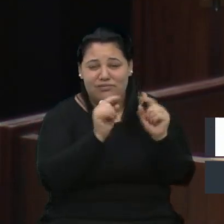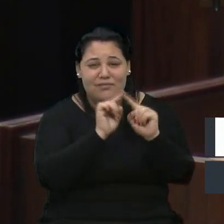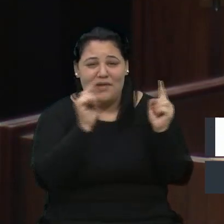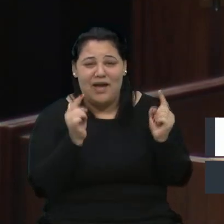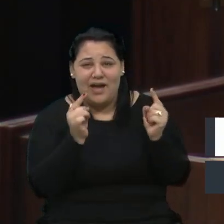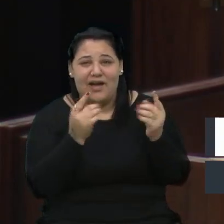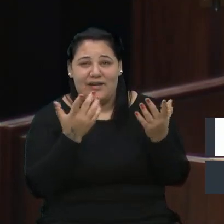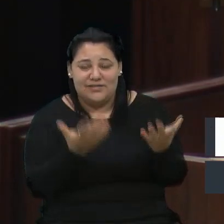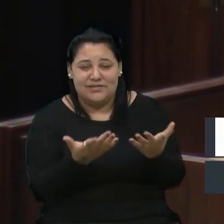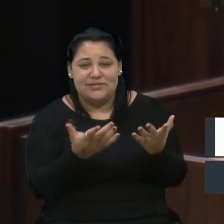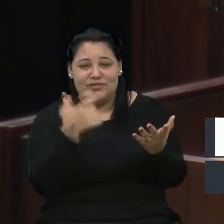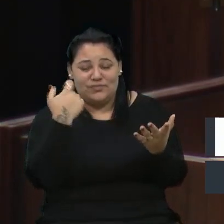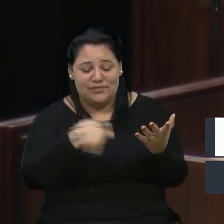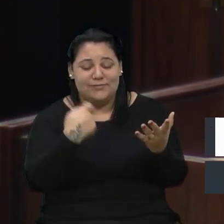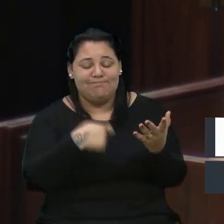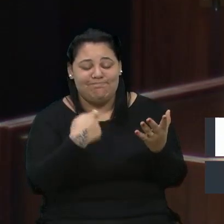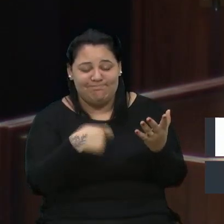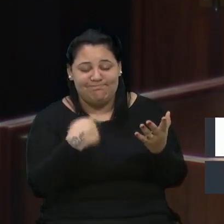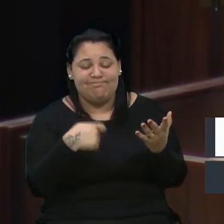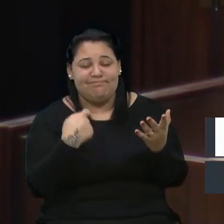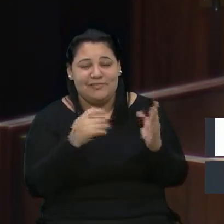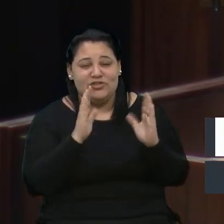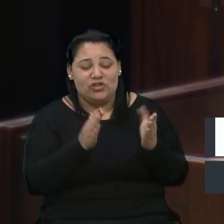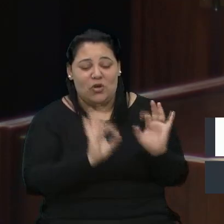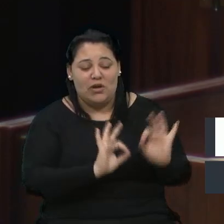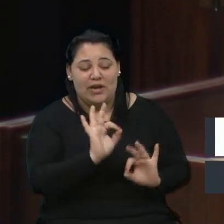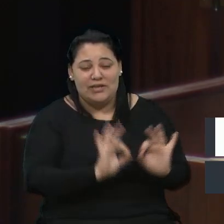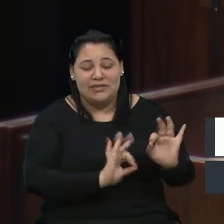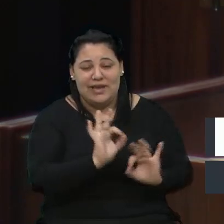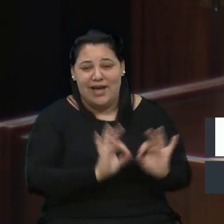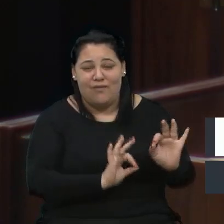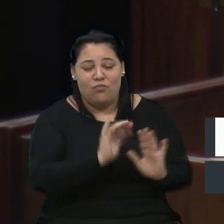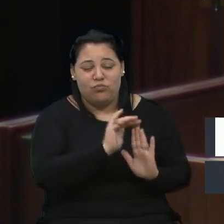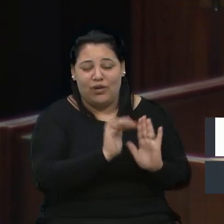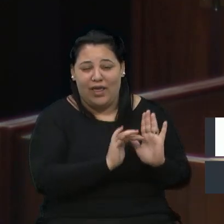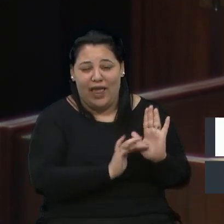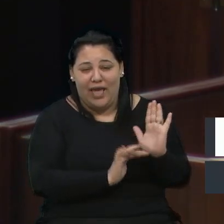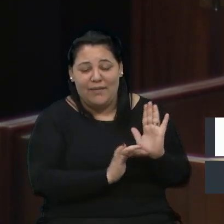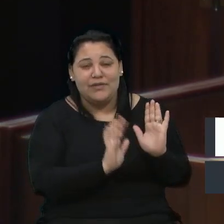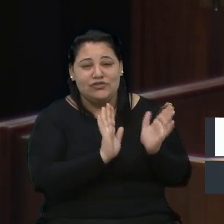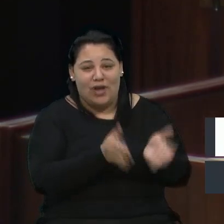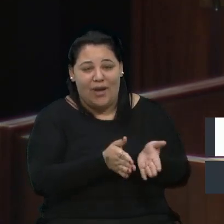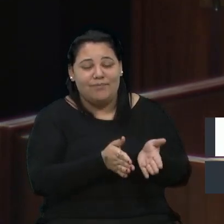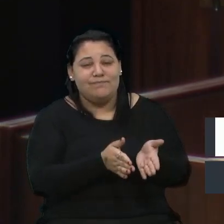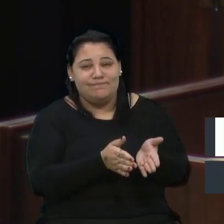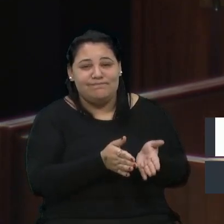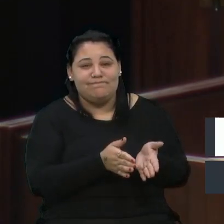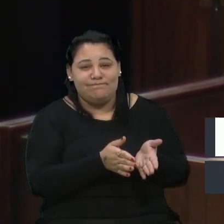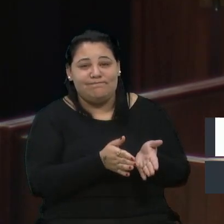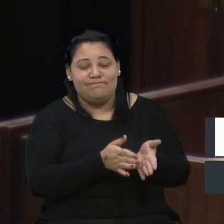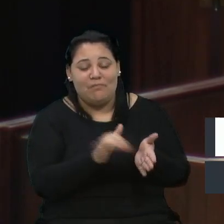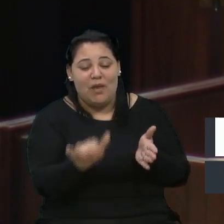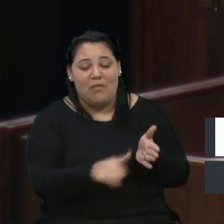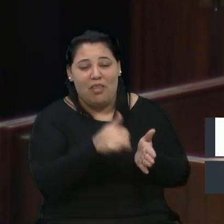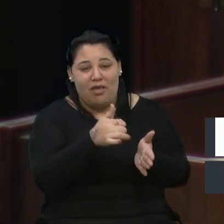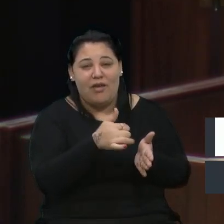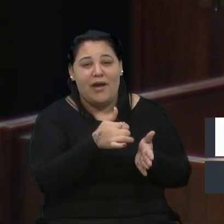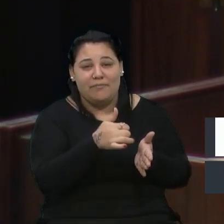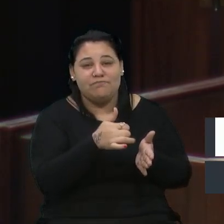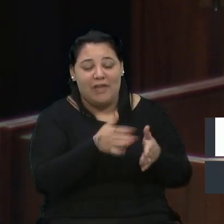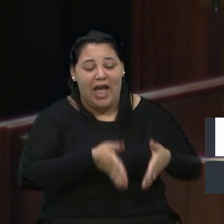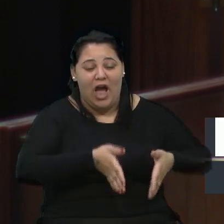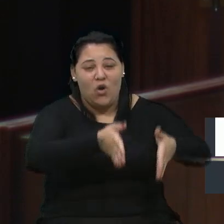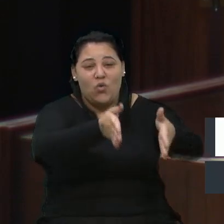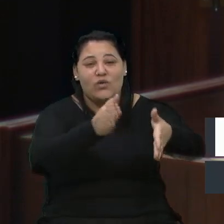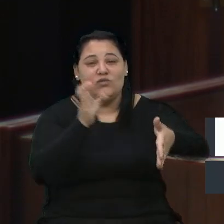já devemos estar elaborando um programa aí para o verão, que já temos